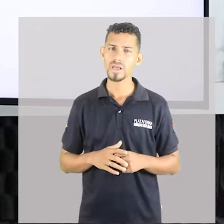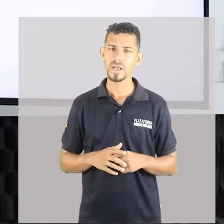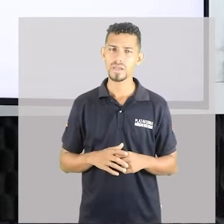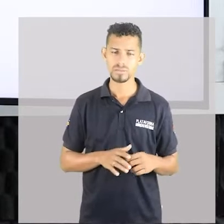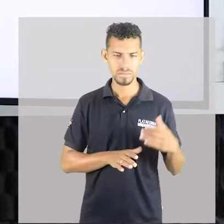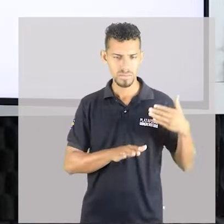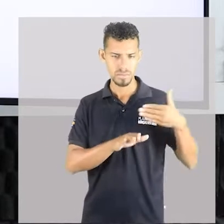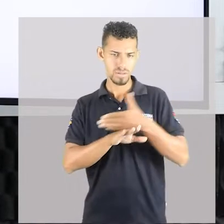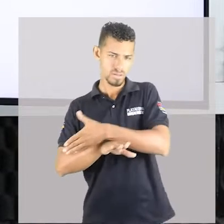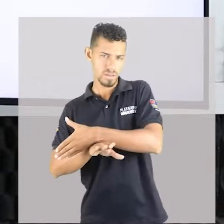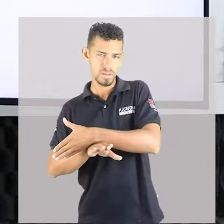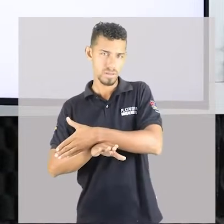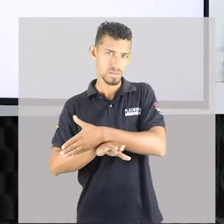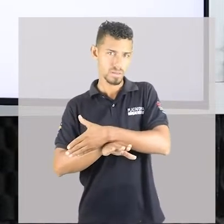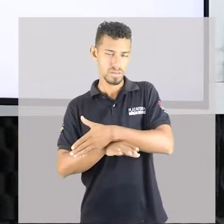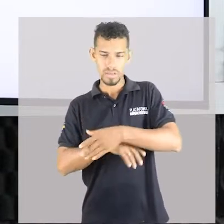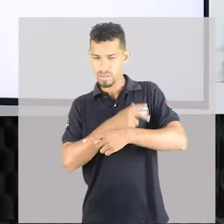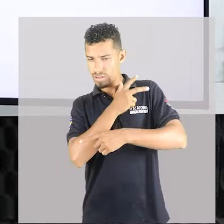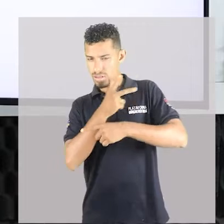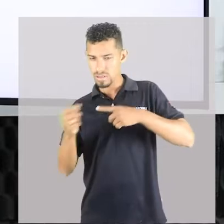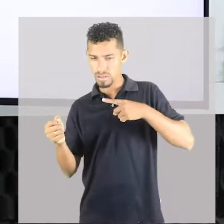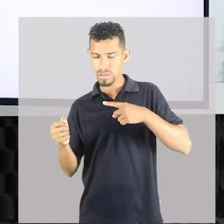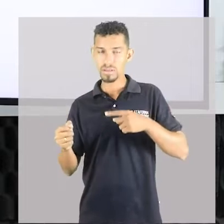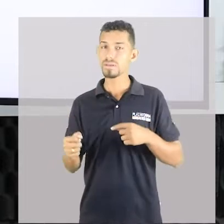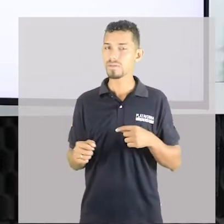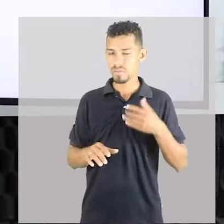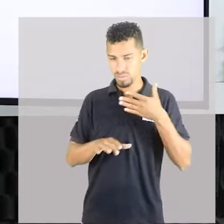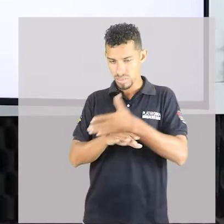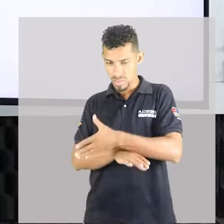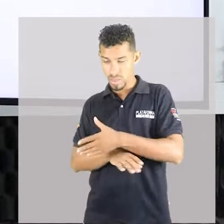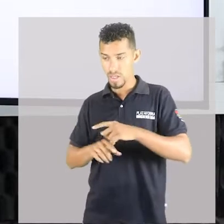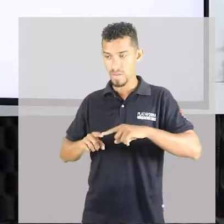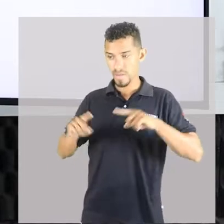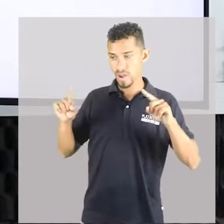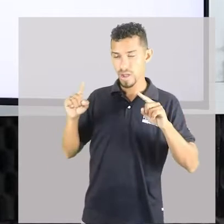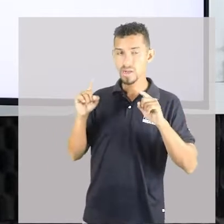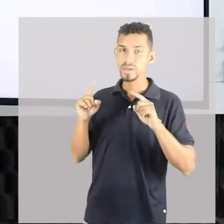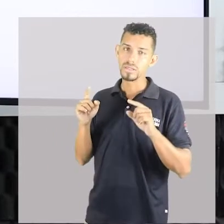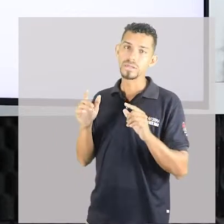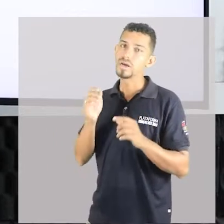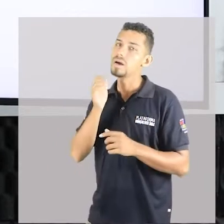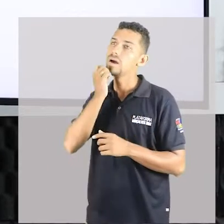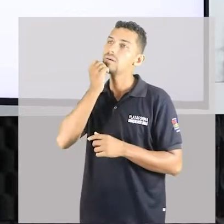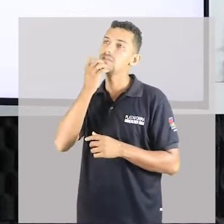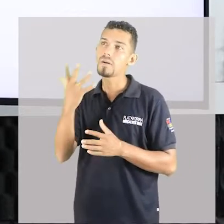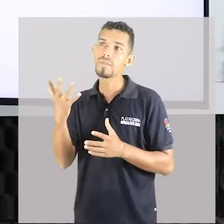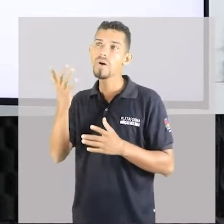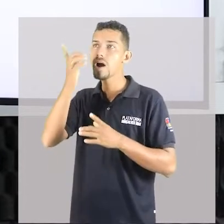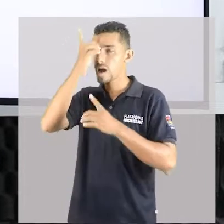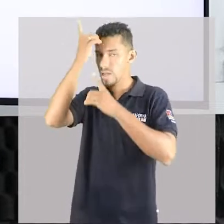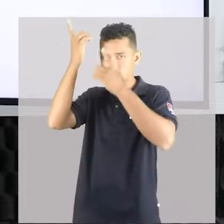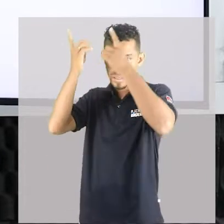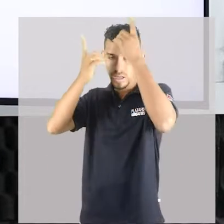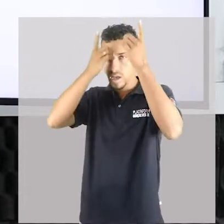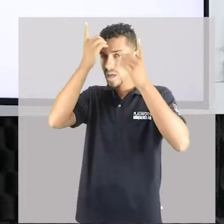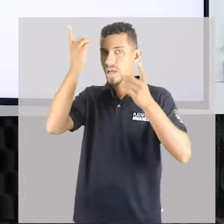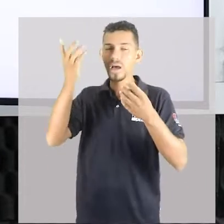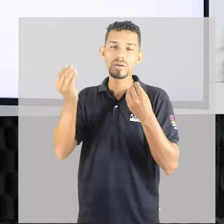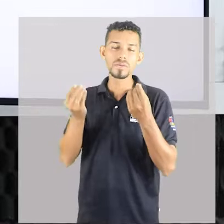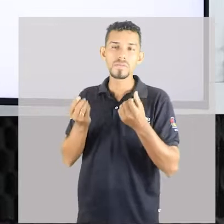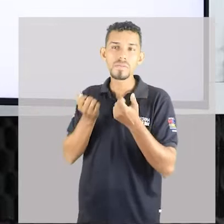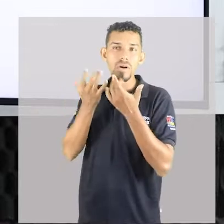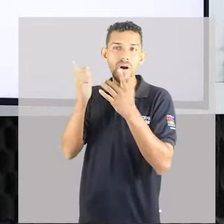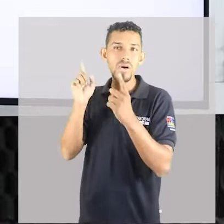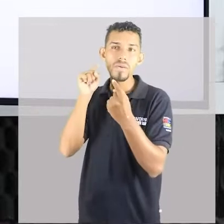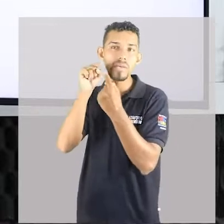está invadindo. Uma tentativa de dizer, eu estou invadindo, mas de uma boa ideia, com uma